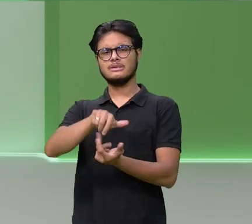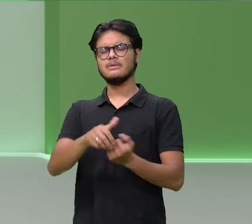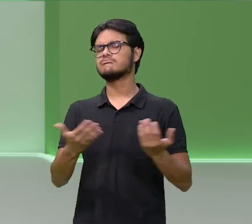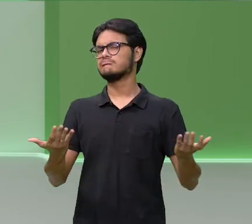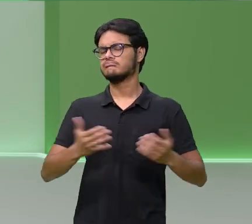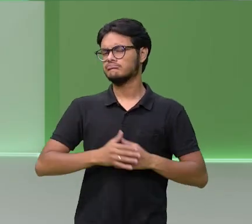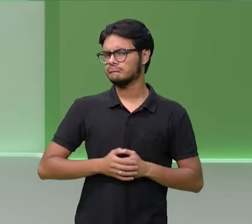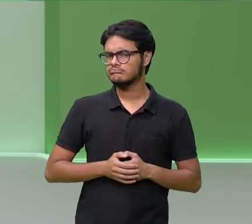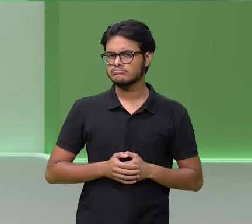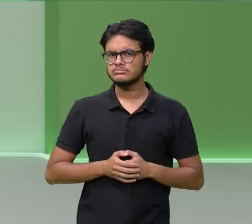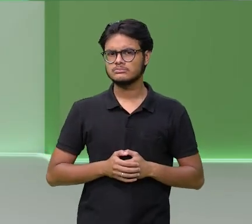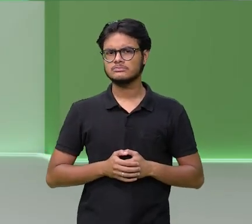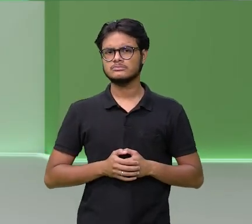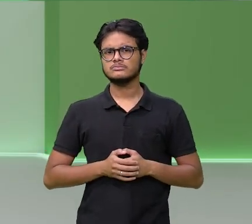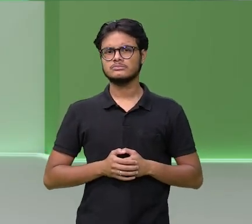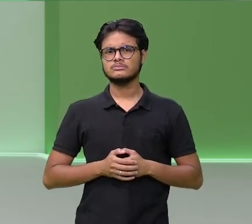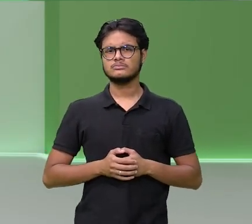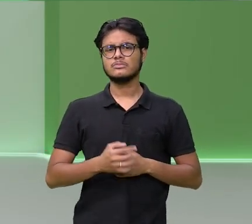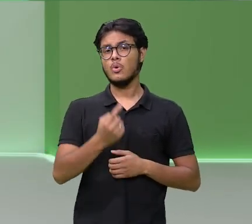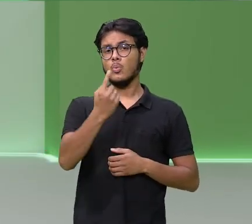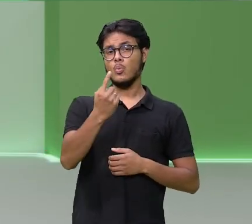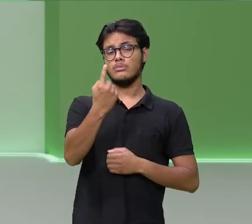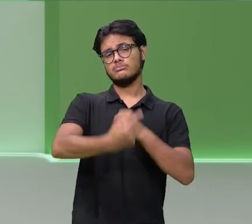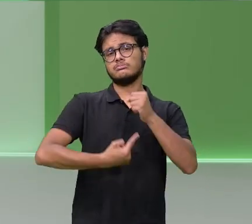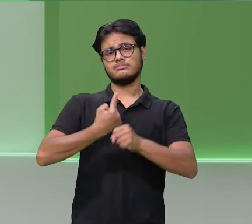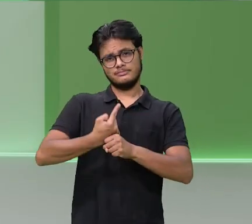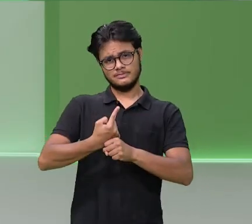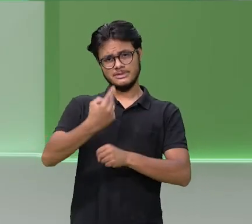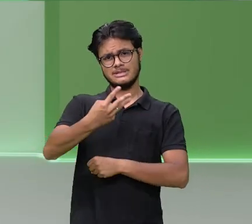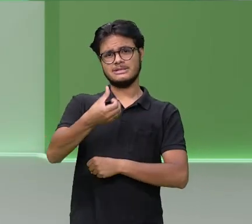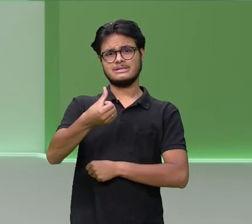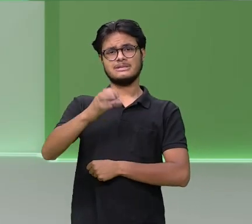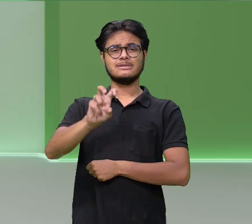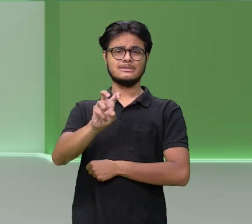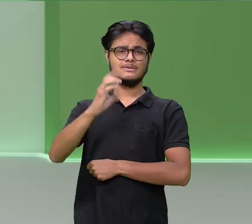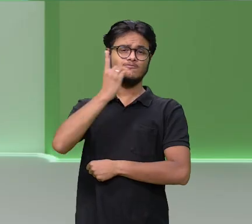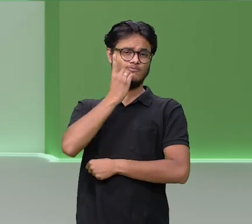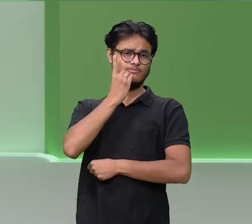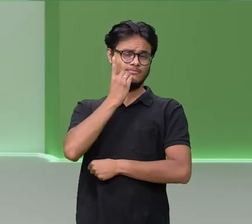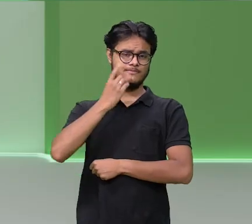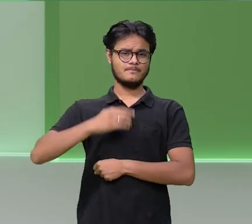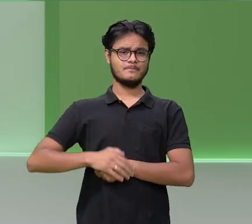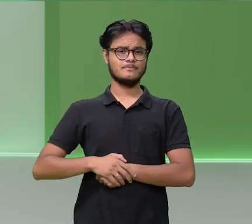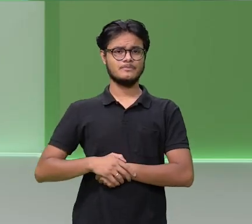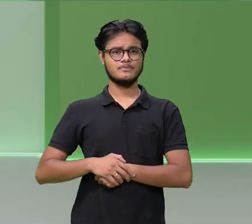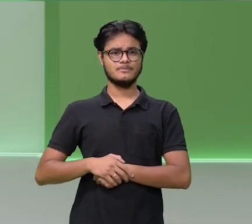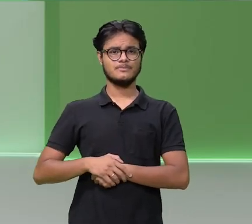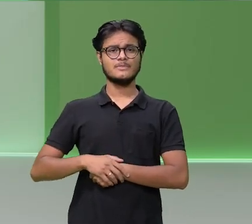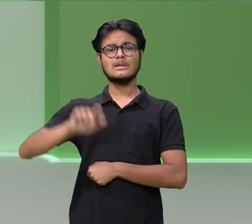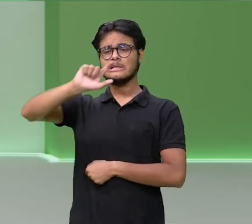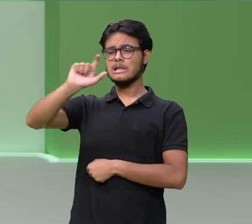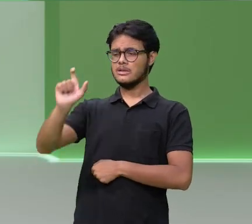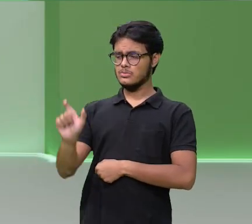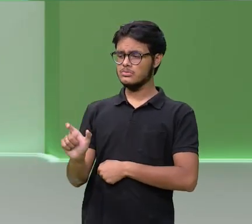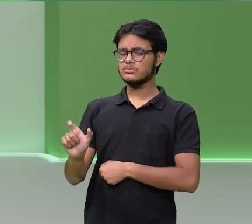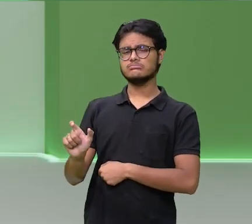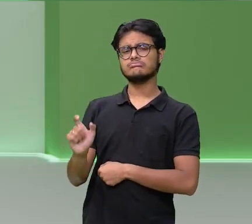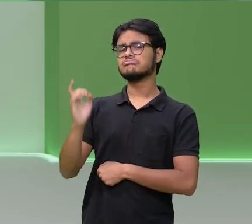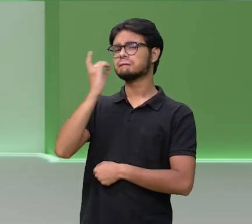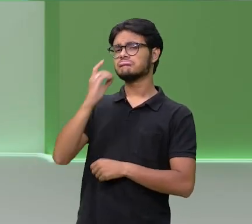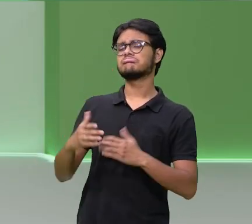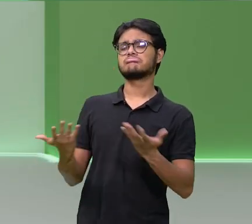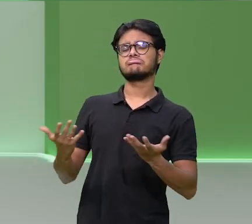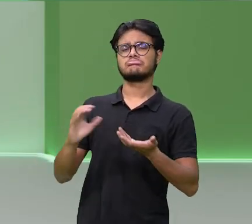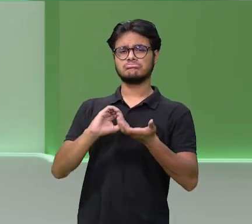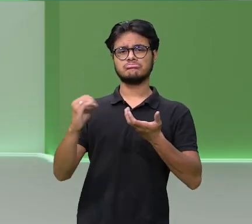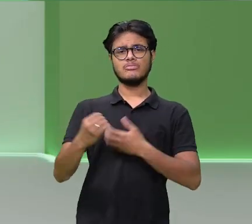translação da Terra é de 1 ano, 365 dias. O período de translação da Lua? O período de translação da Lua é